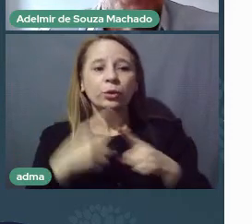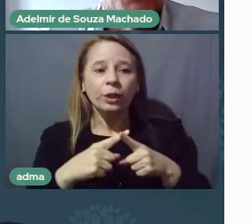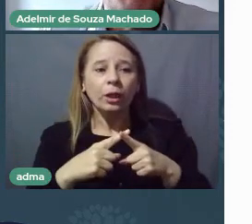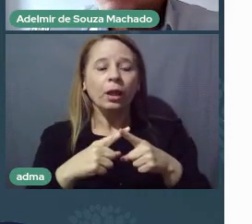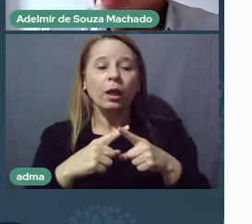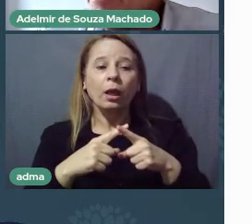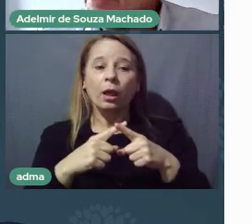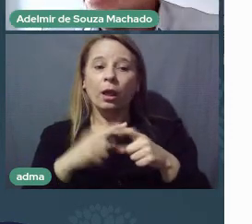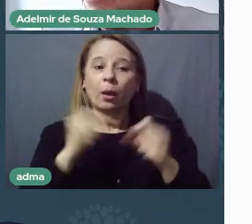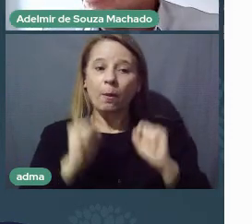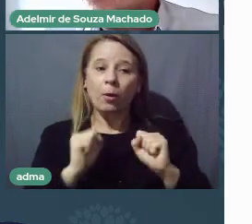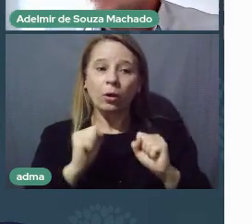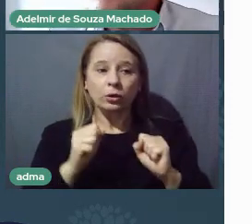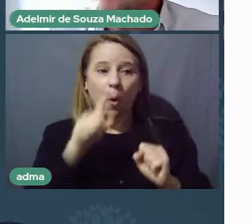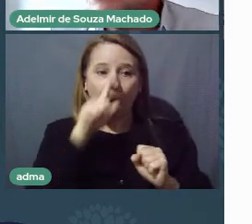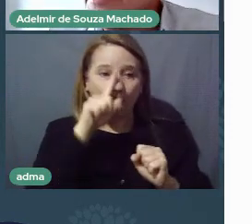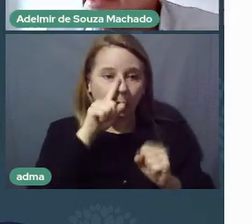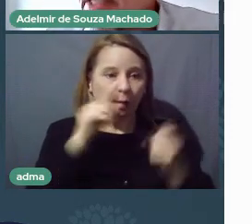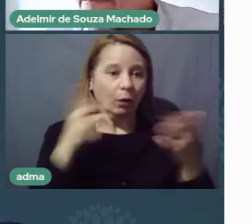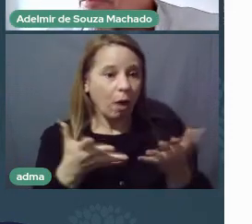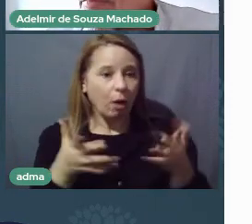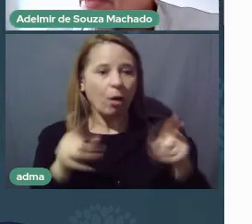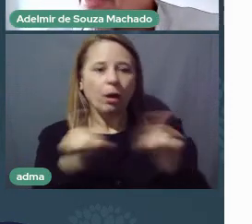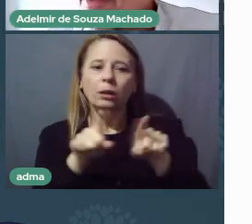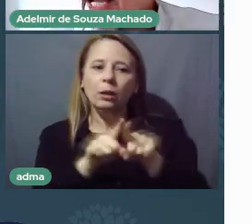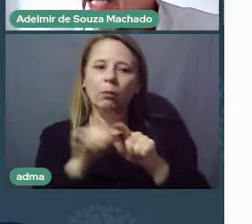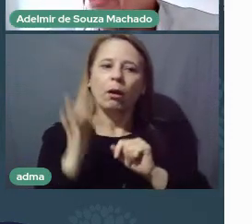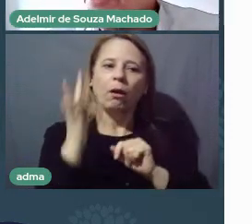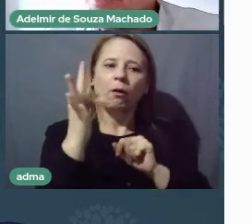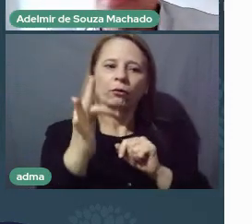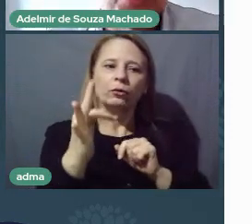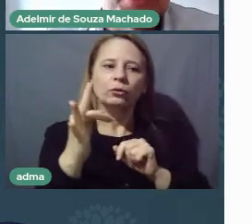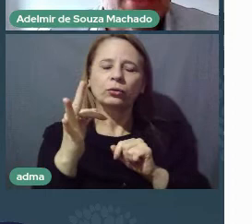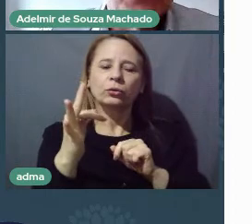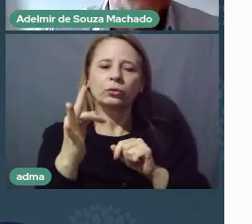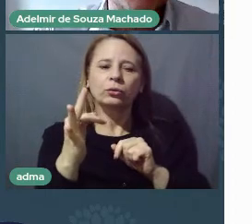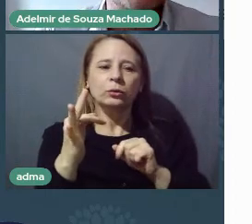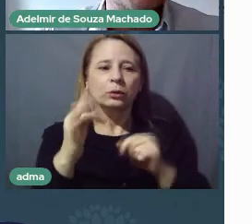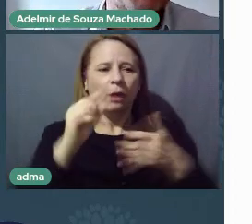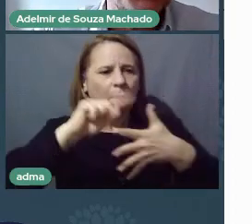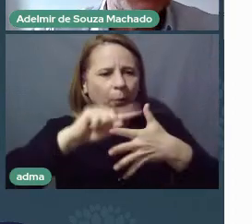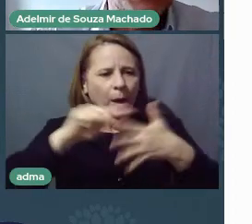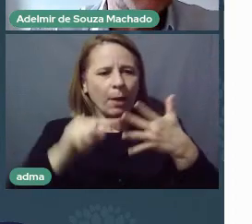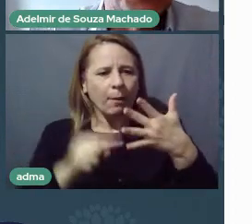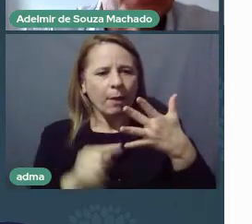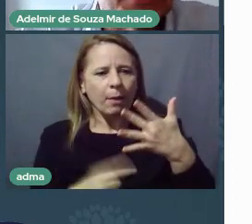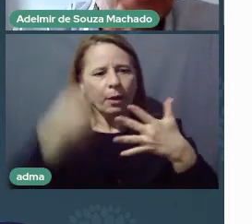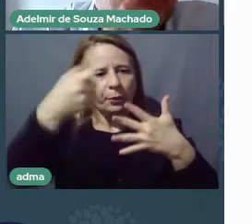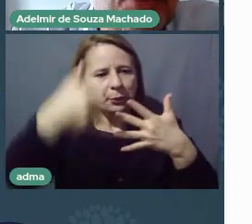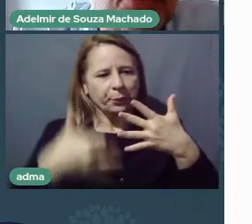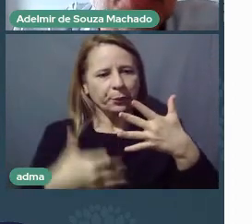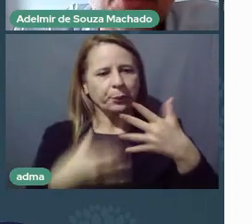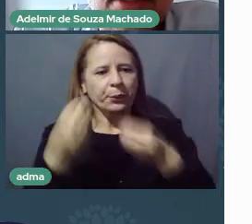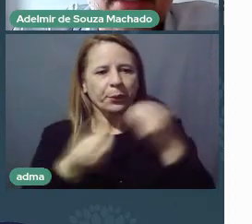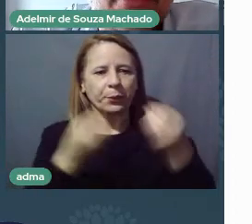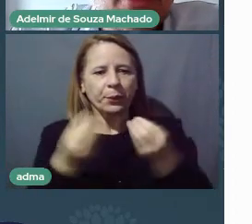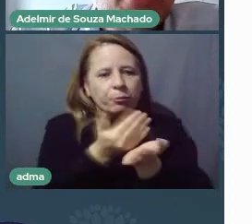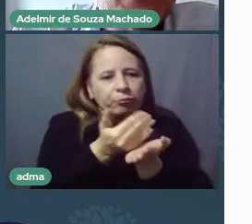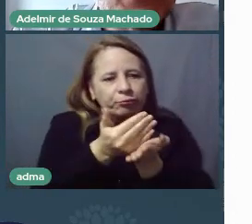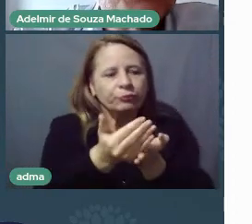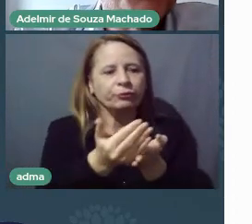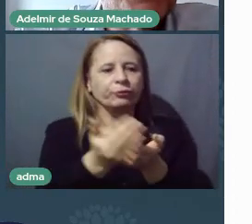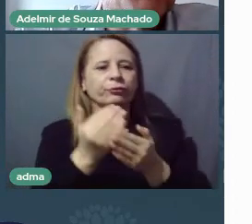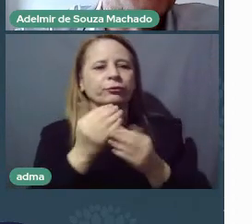futuro. Observem aqui que existem vários fatores relacionados como desencadeantes, e muitos de